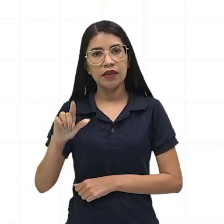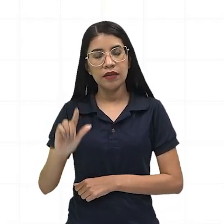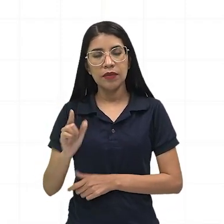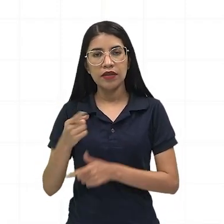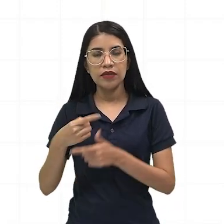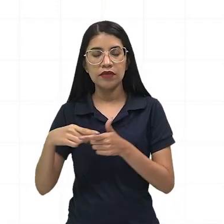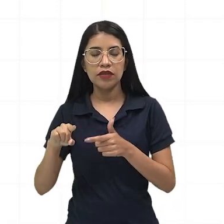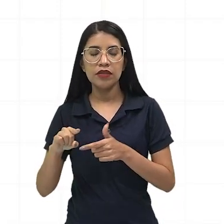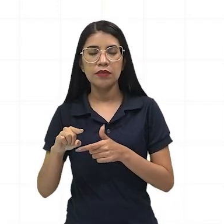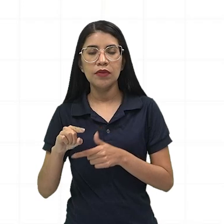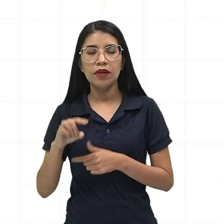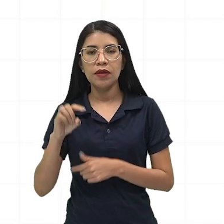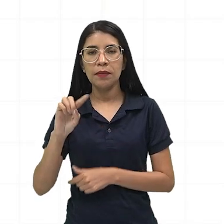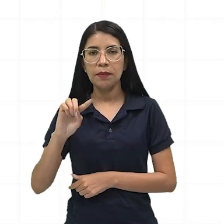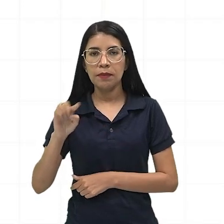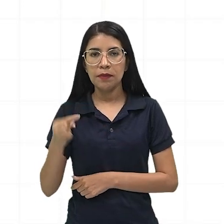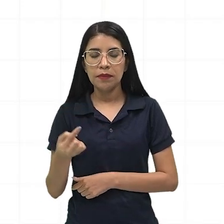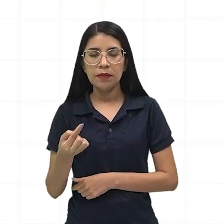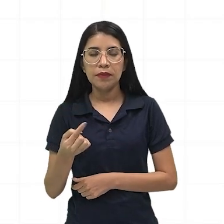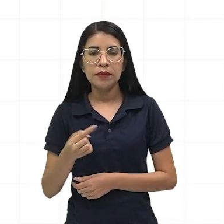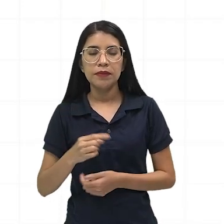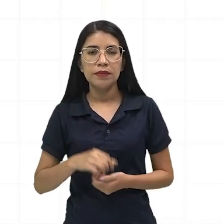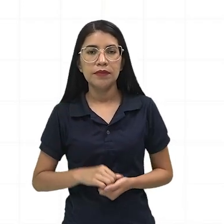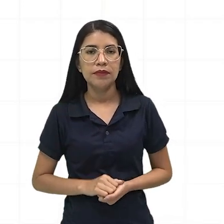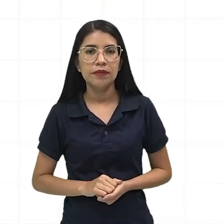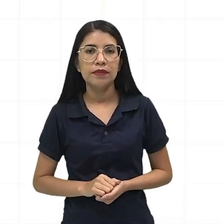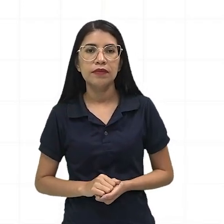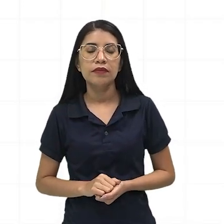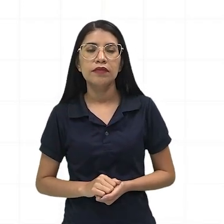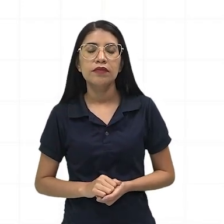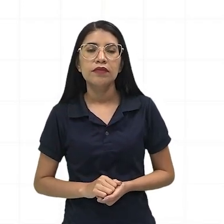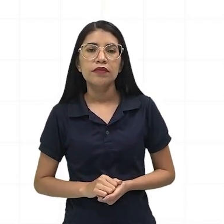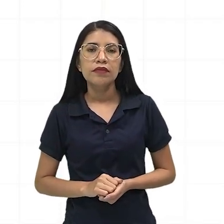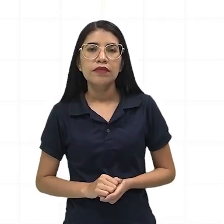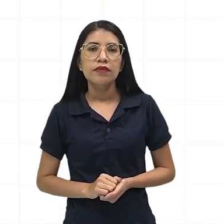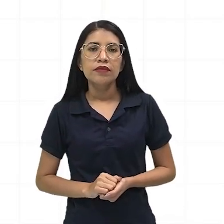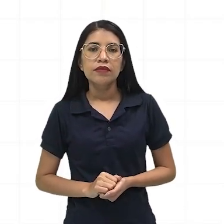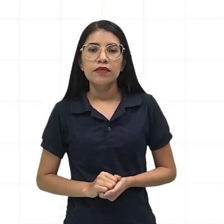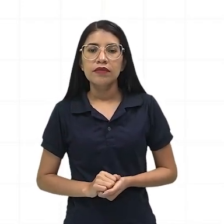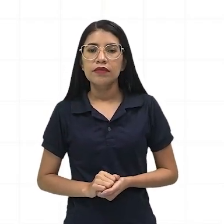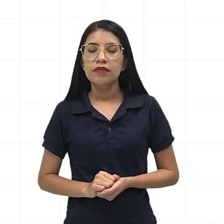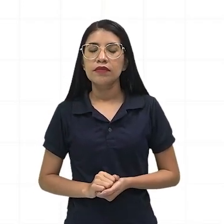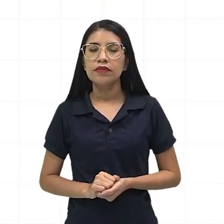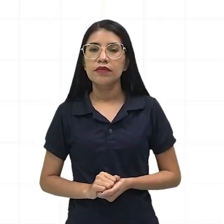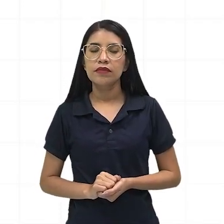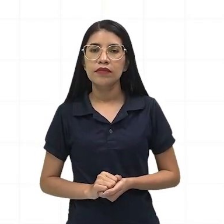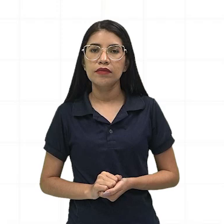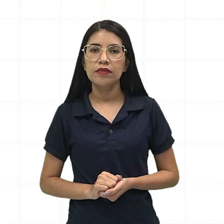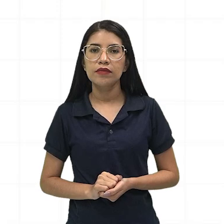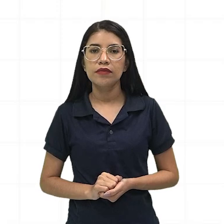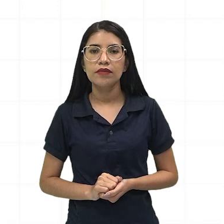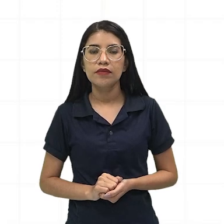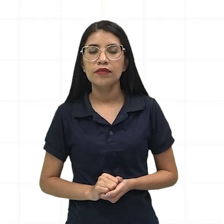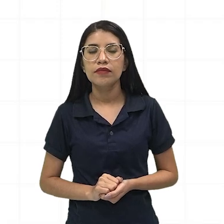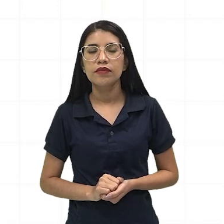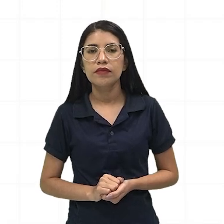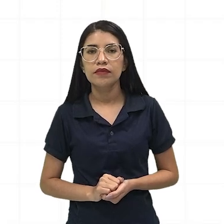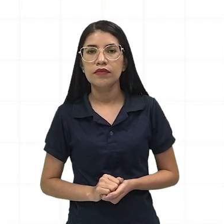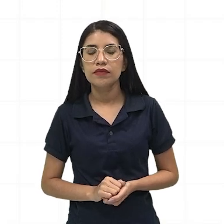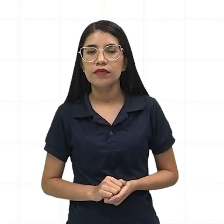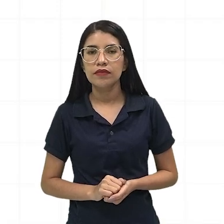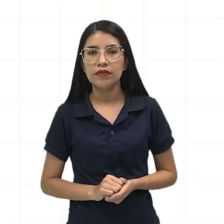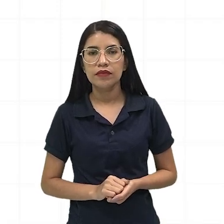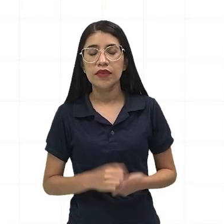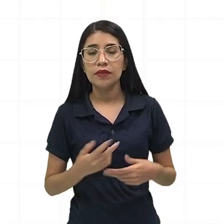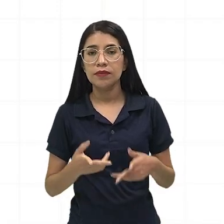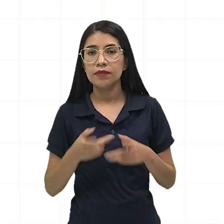é 1 litro dividido em 1000 partes. E aí, o que acontece aqui, né? Nós estamos vendo